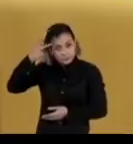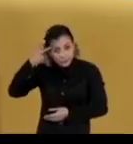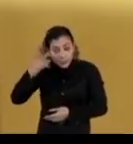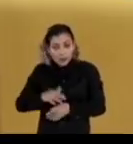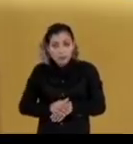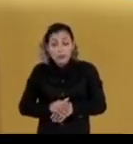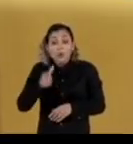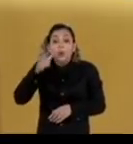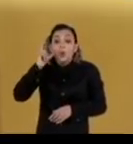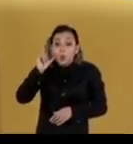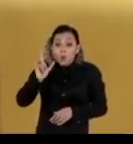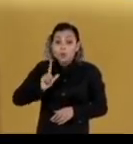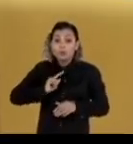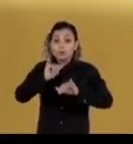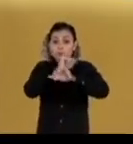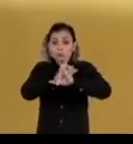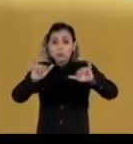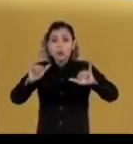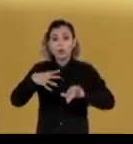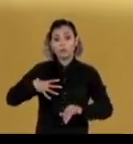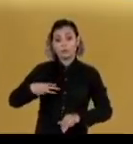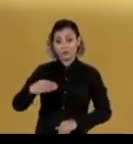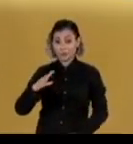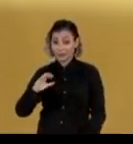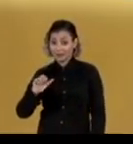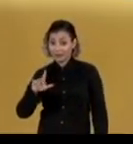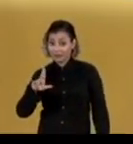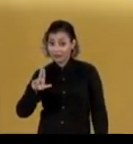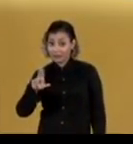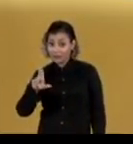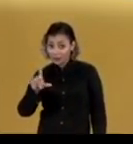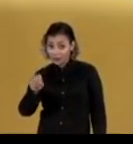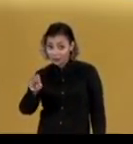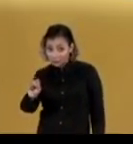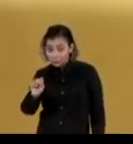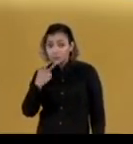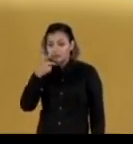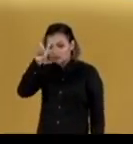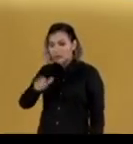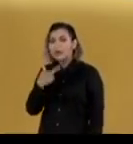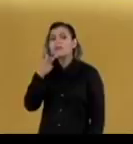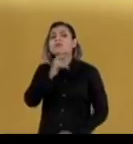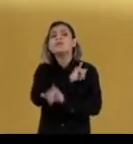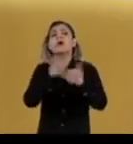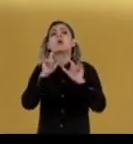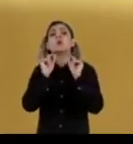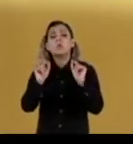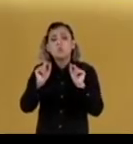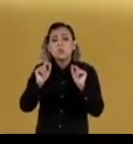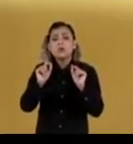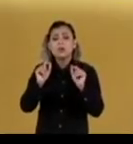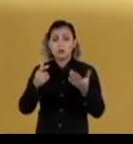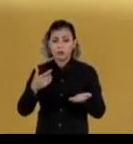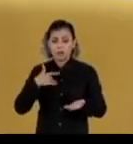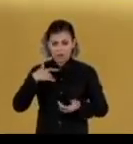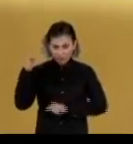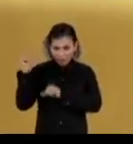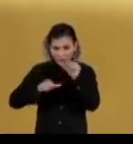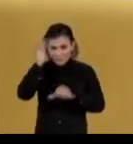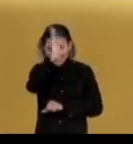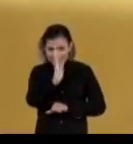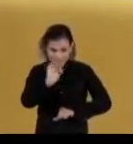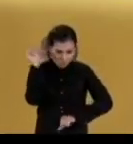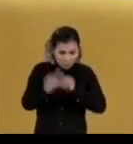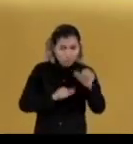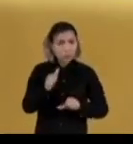Ontem ele defendeu uma publicação do filho, Carlos, em que o vereador disse que, por vias democráticas, a transformação que o Brasil quer